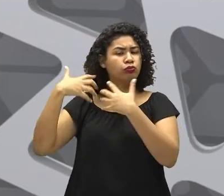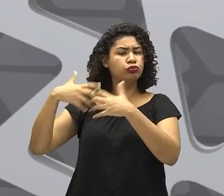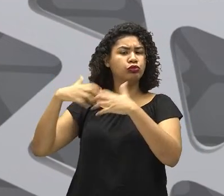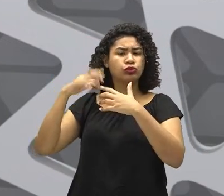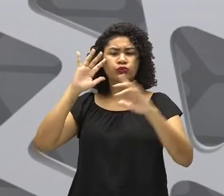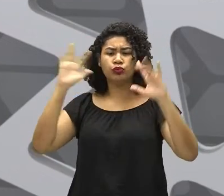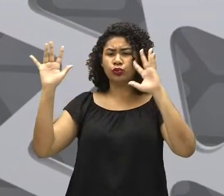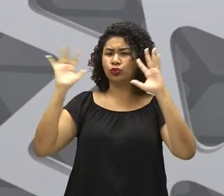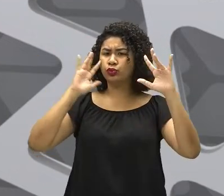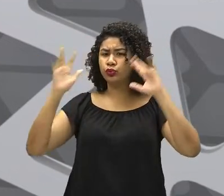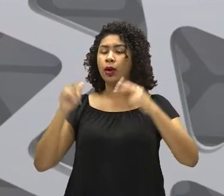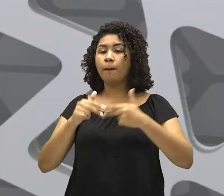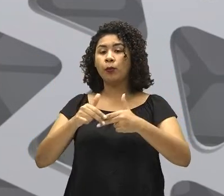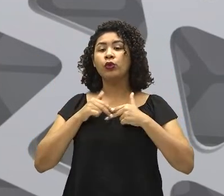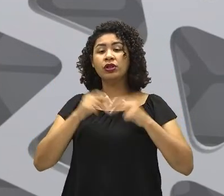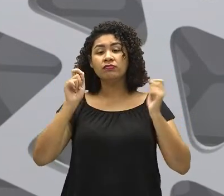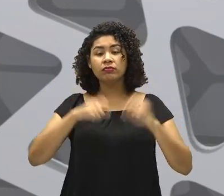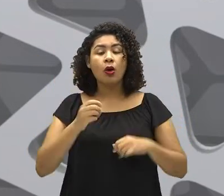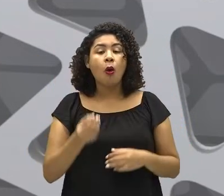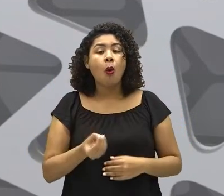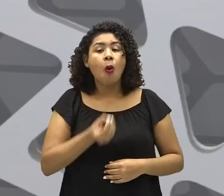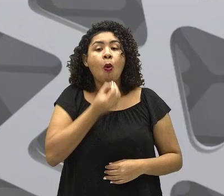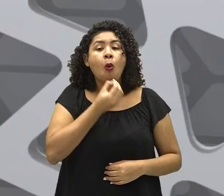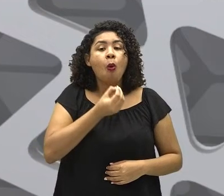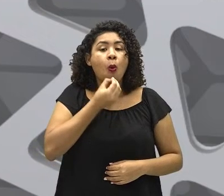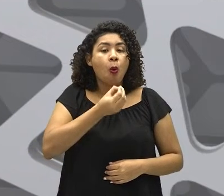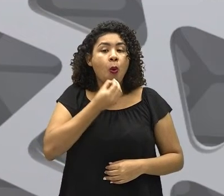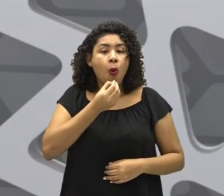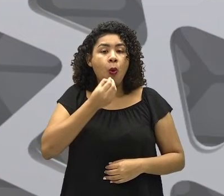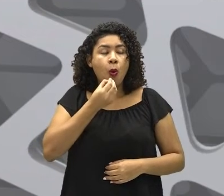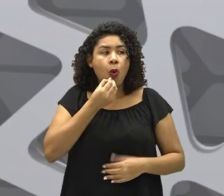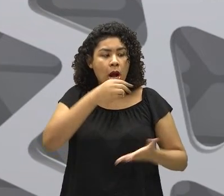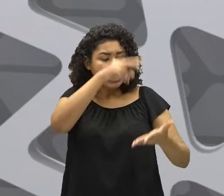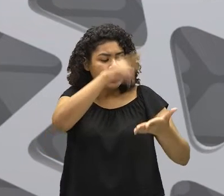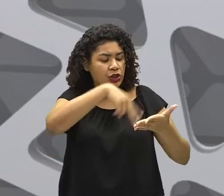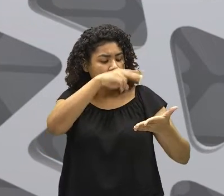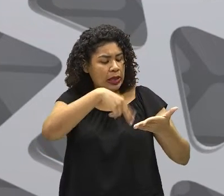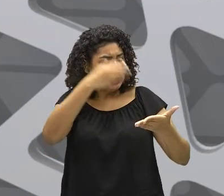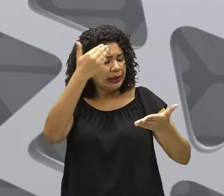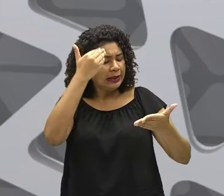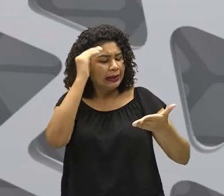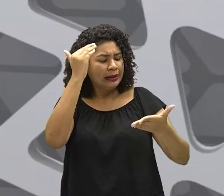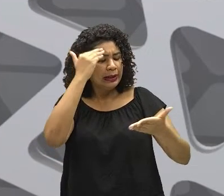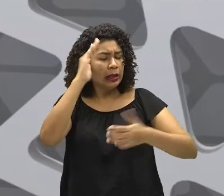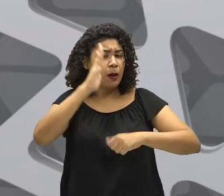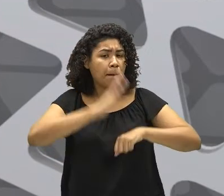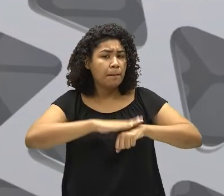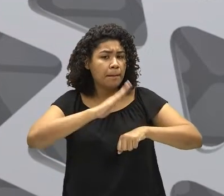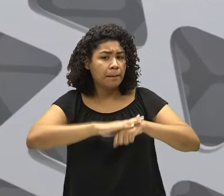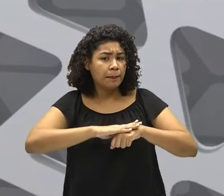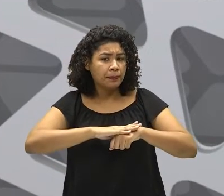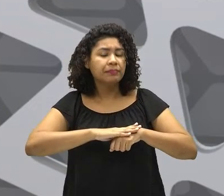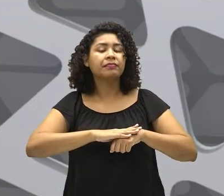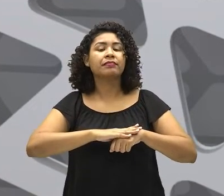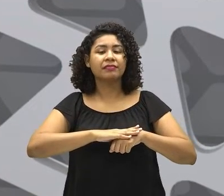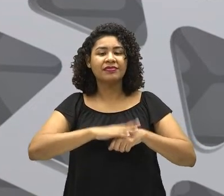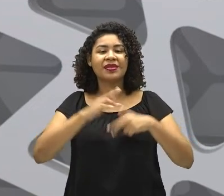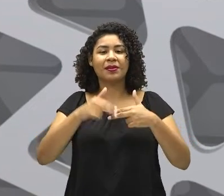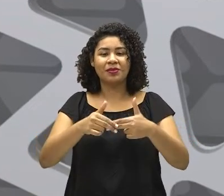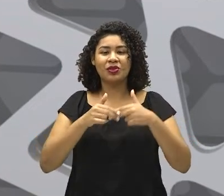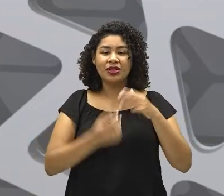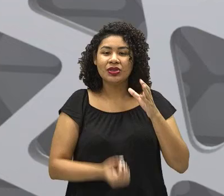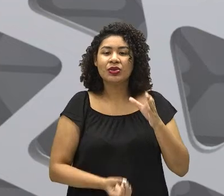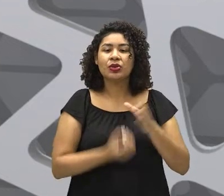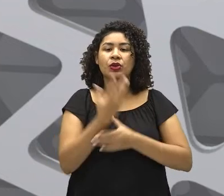dessa possibilidade de se interpretar as Escrituras por conta própria que vai surgir um